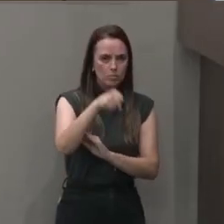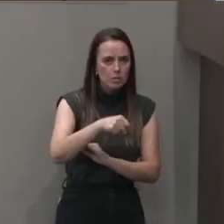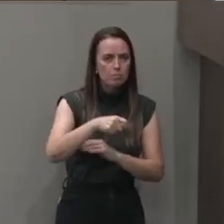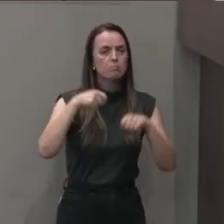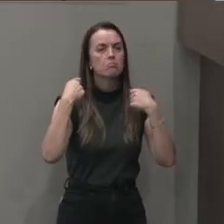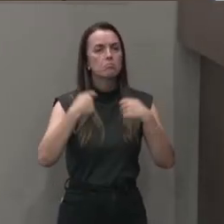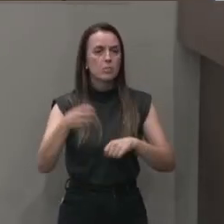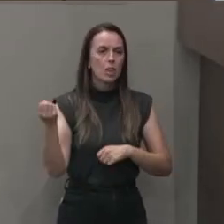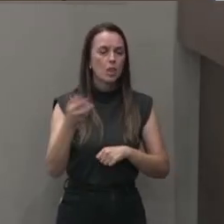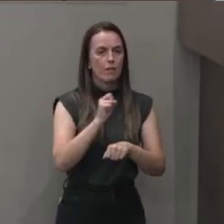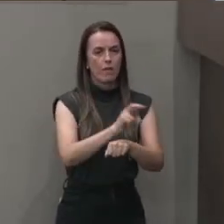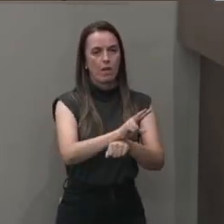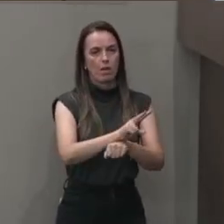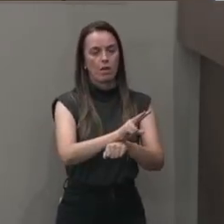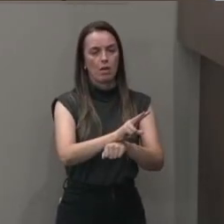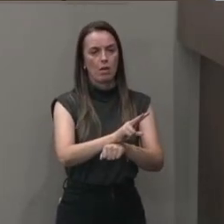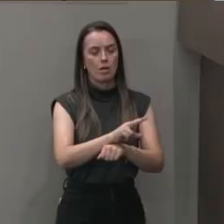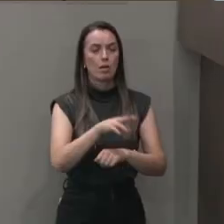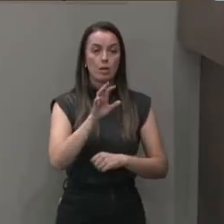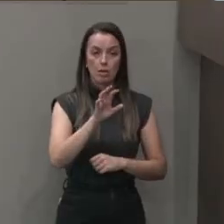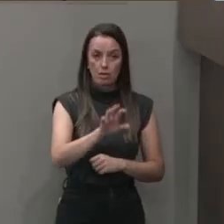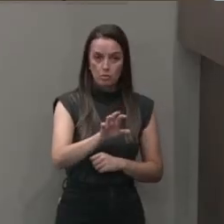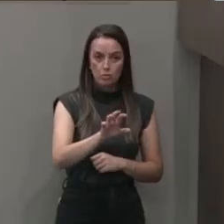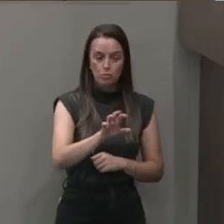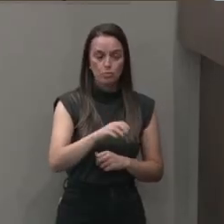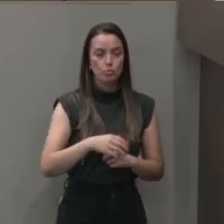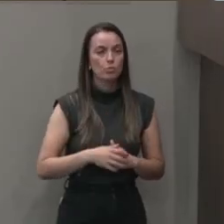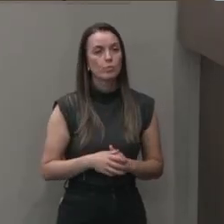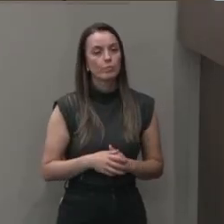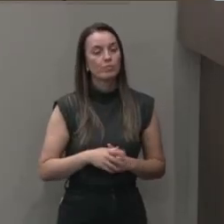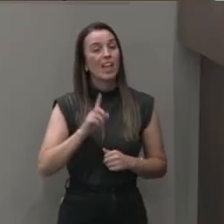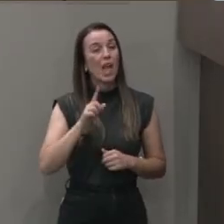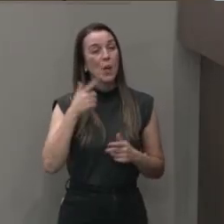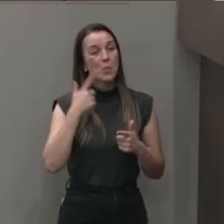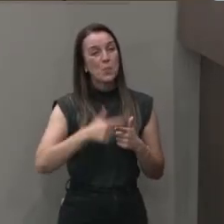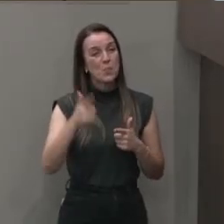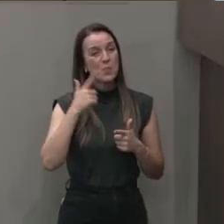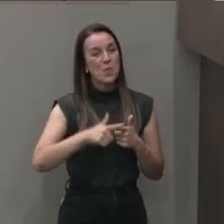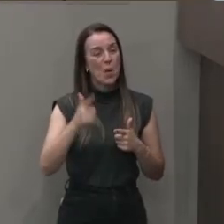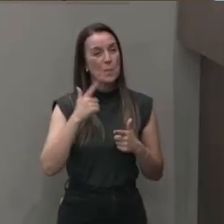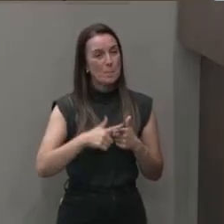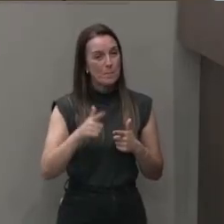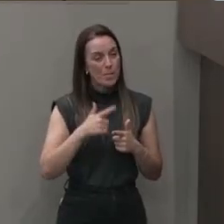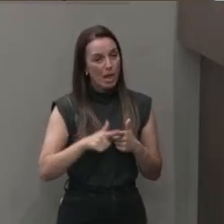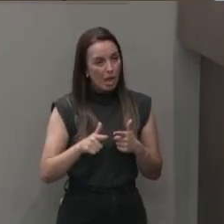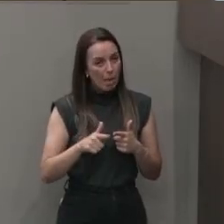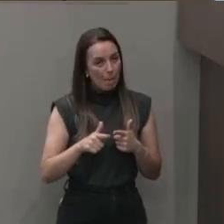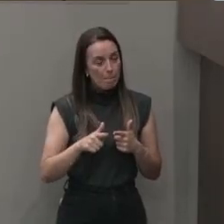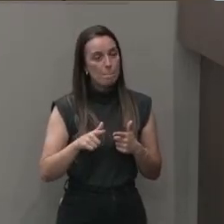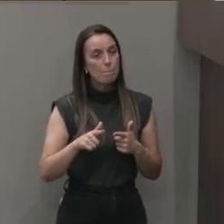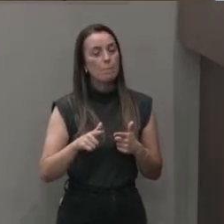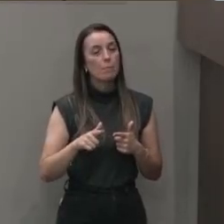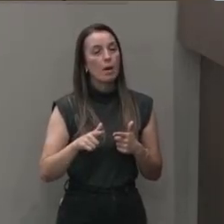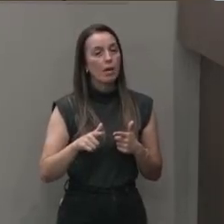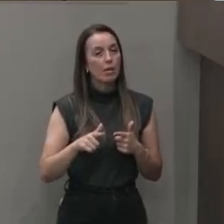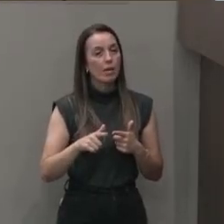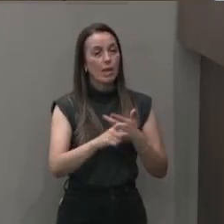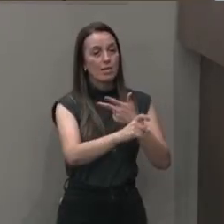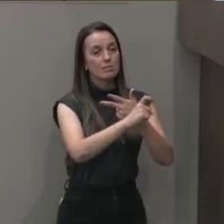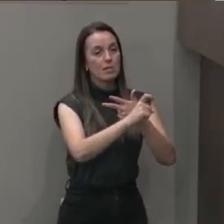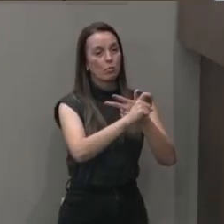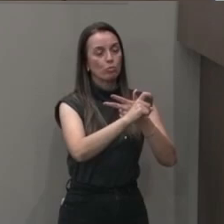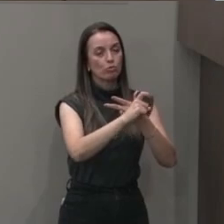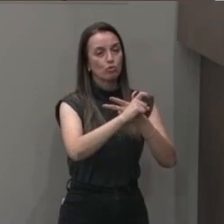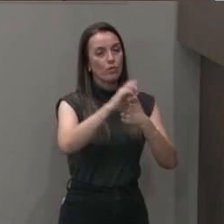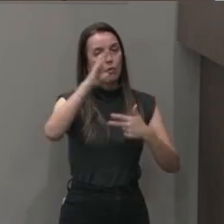novas vagas. E isso vai ser um problema a ser resolvido pelo executivo.